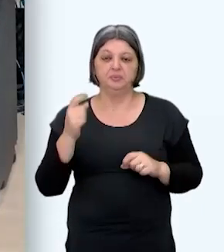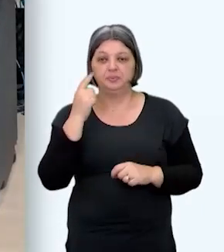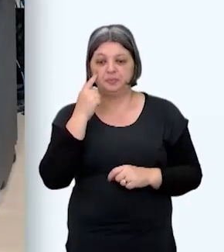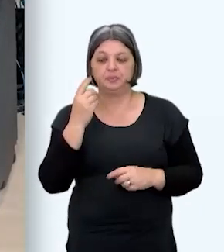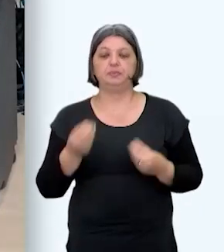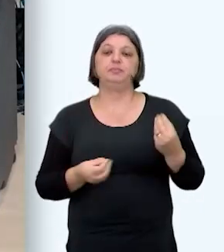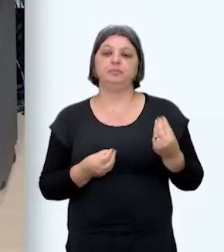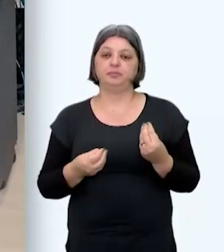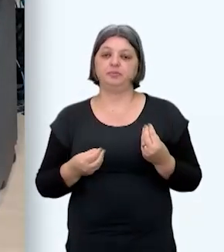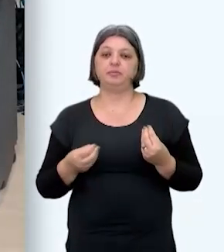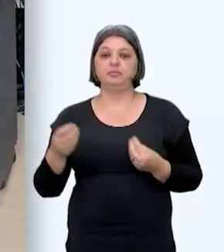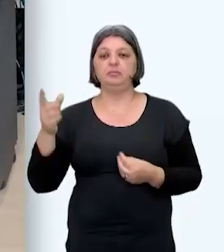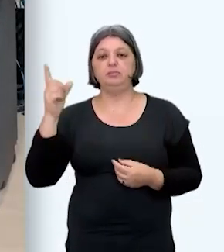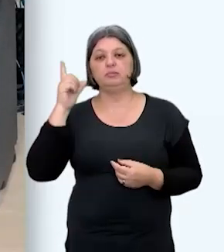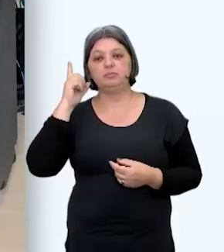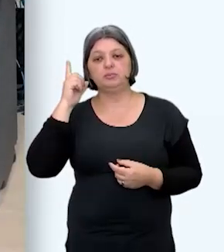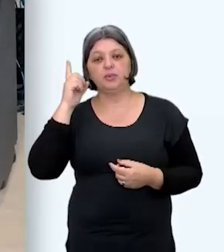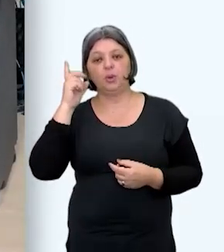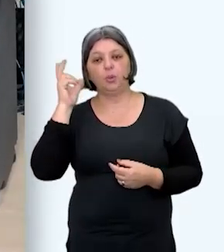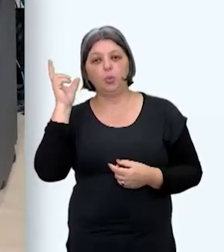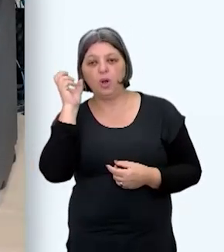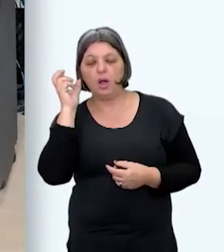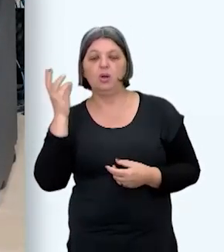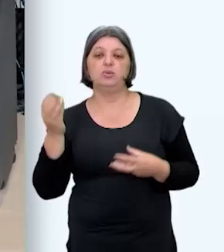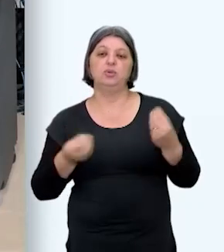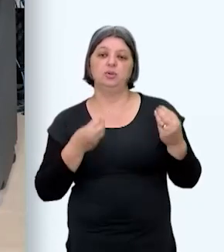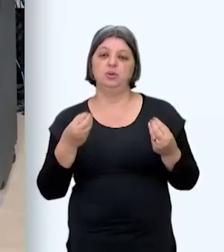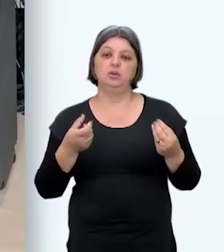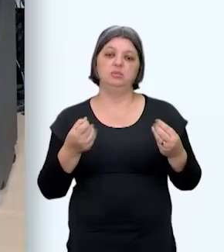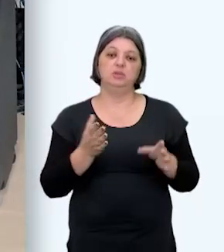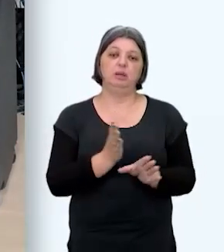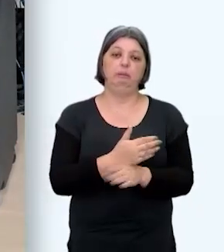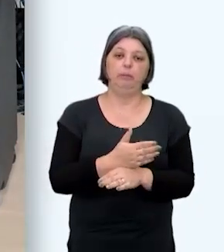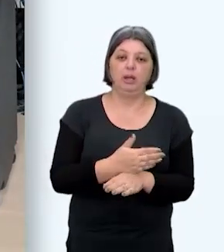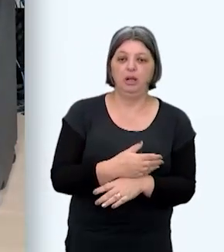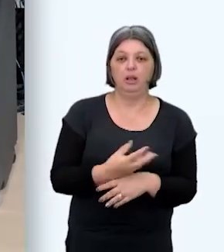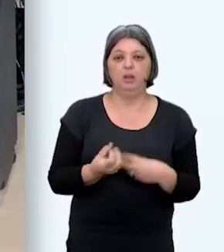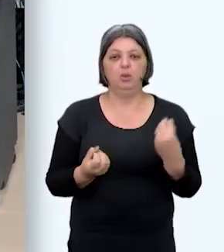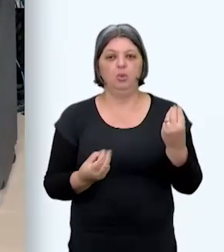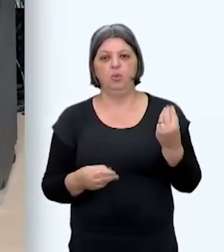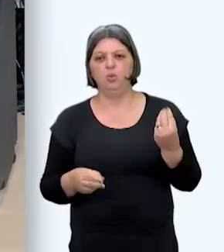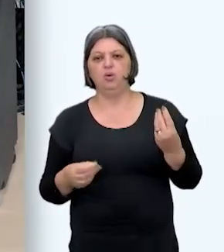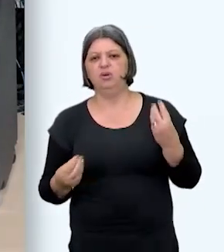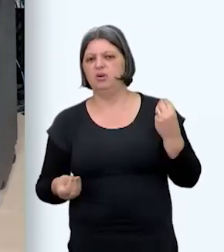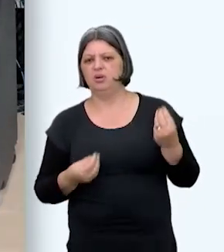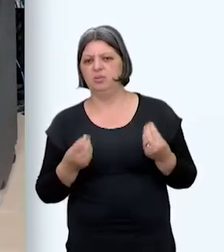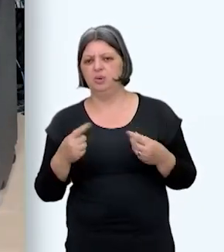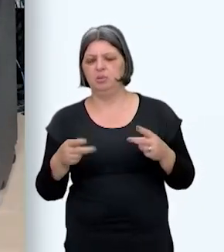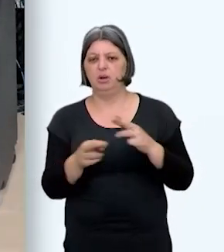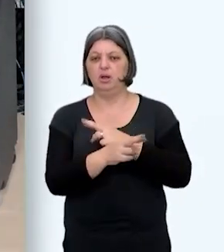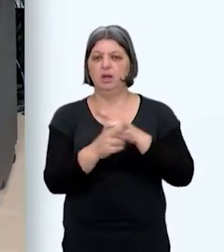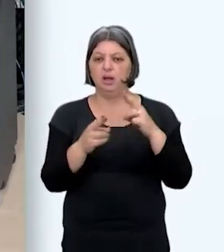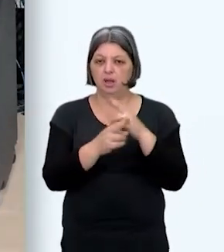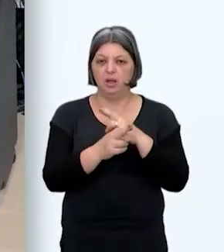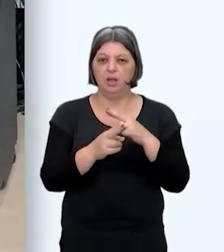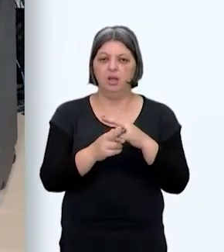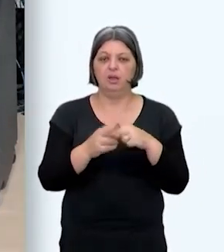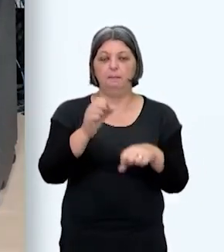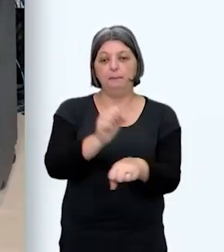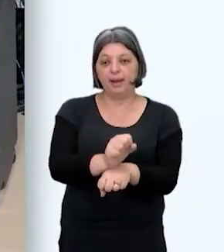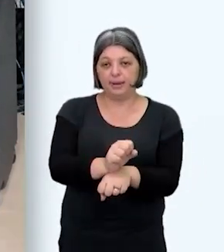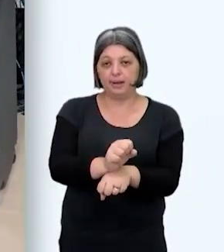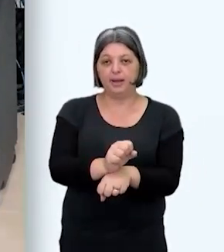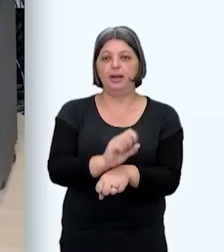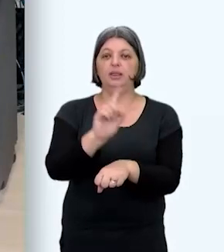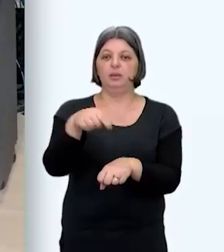nesse áudio? Teria um tempo que você acha que eles vão acabar se perdendo assim um pouco? Apesar que a gente tem a opção de pausar, né? E